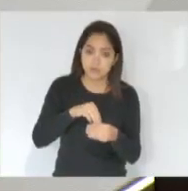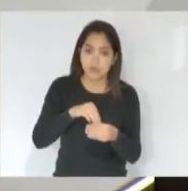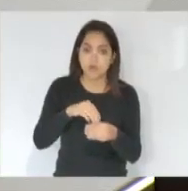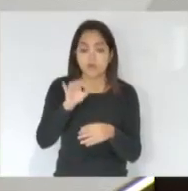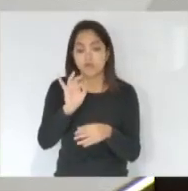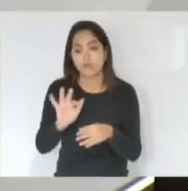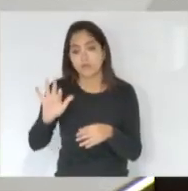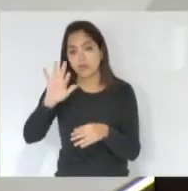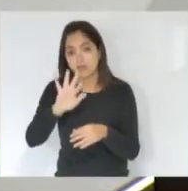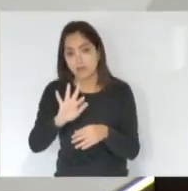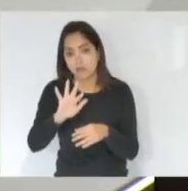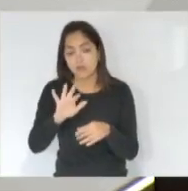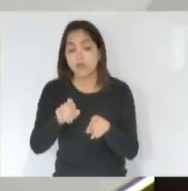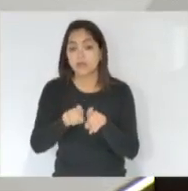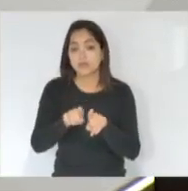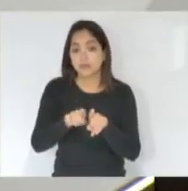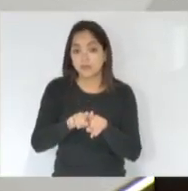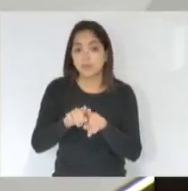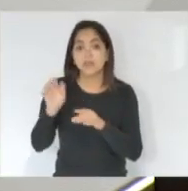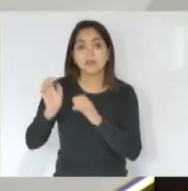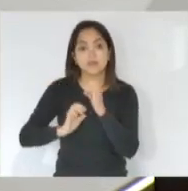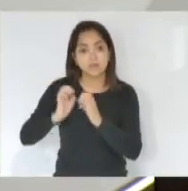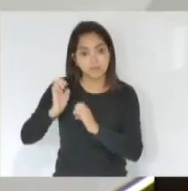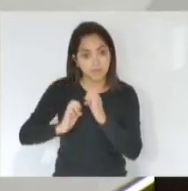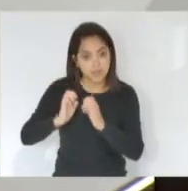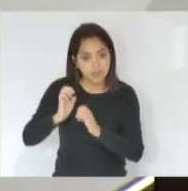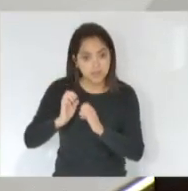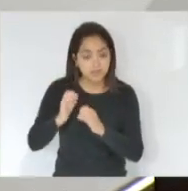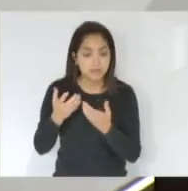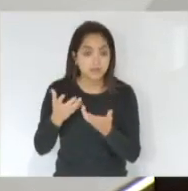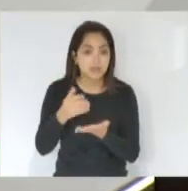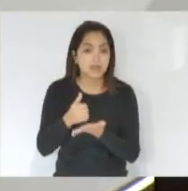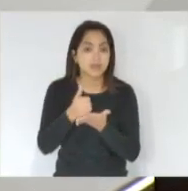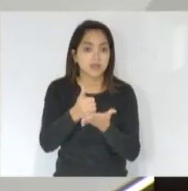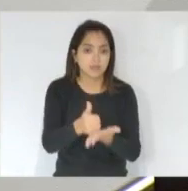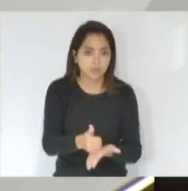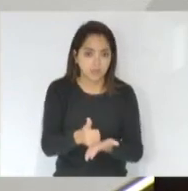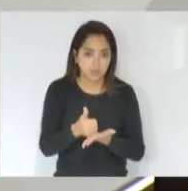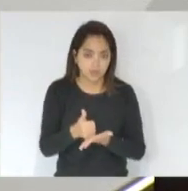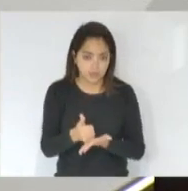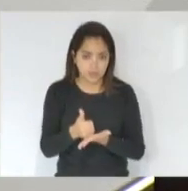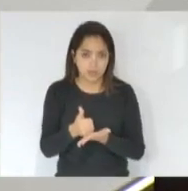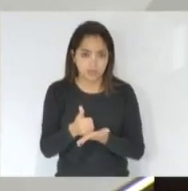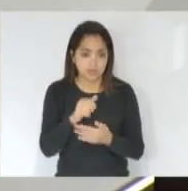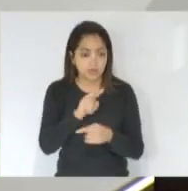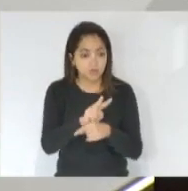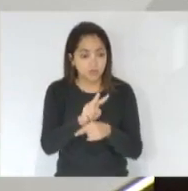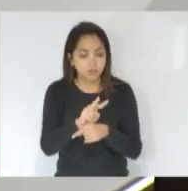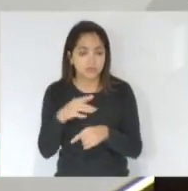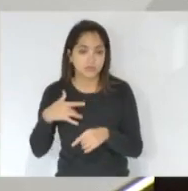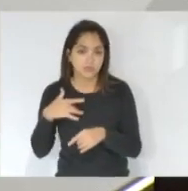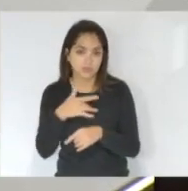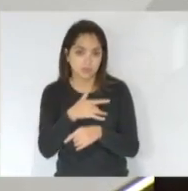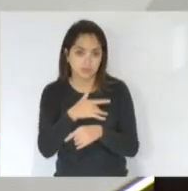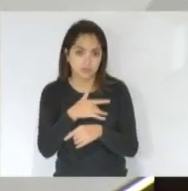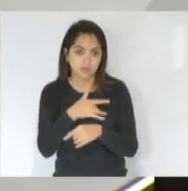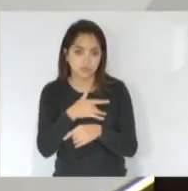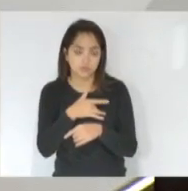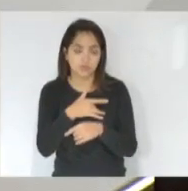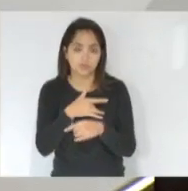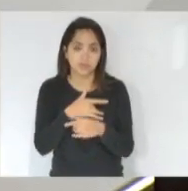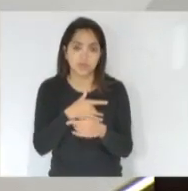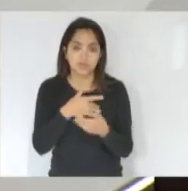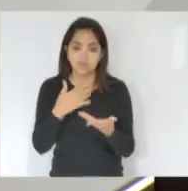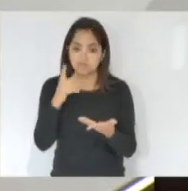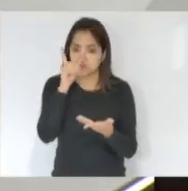federal, e até de empresários que querem apoiar quem cuida da saúde da população e não vê dificuldade